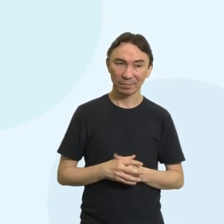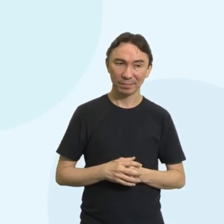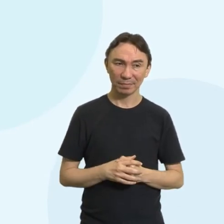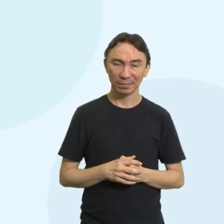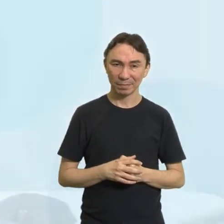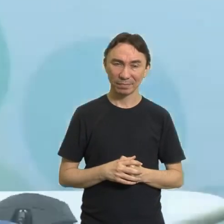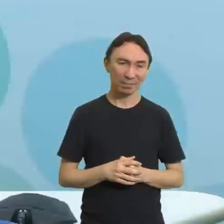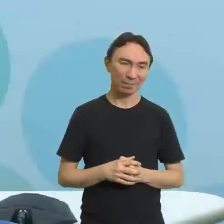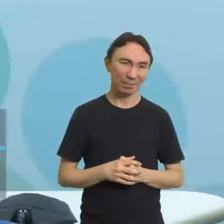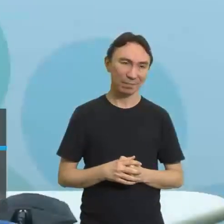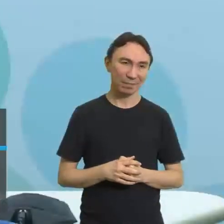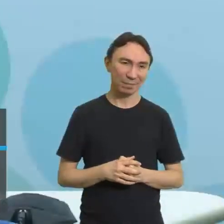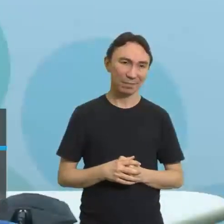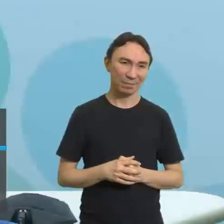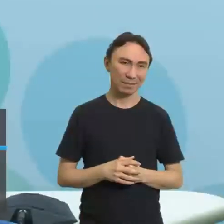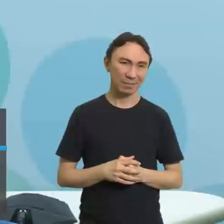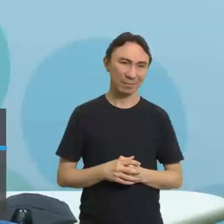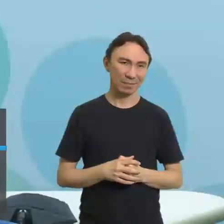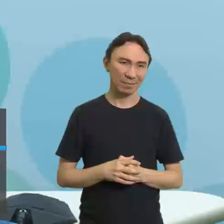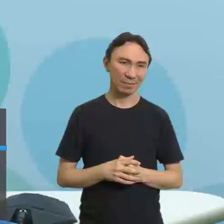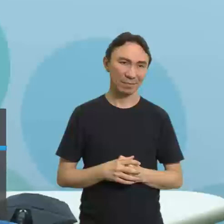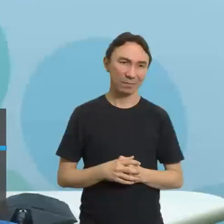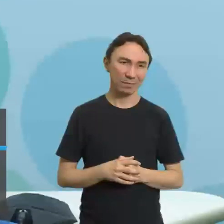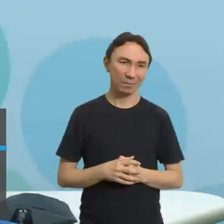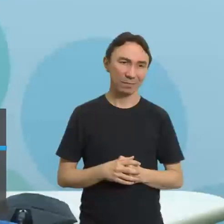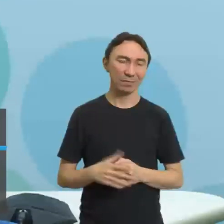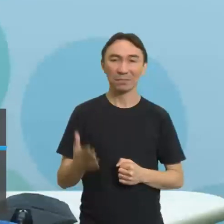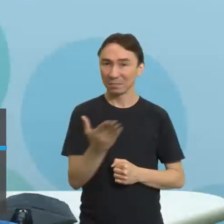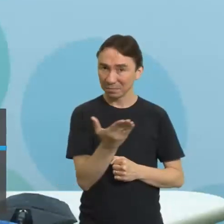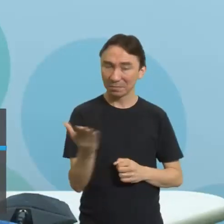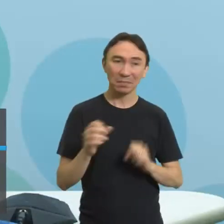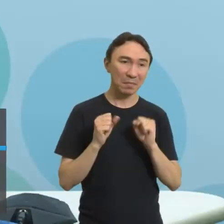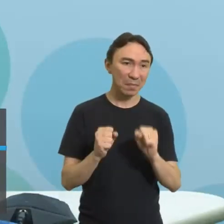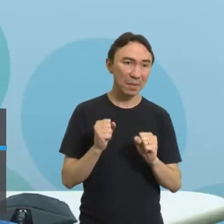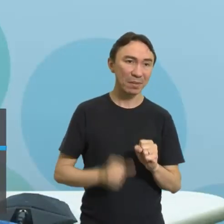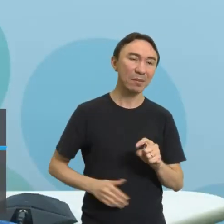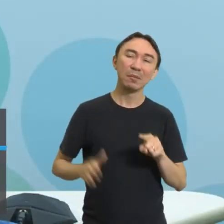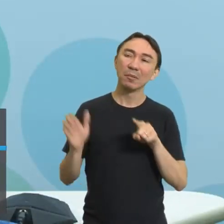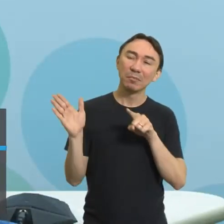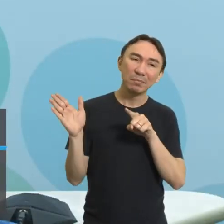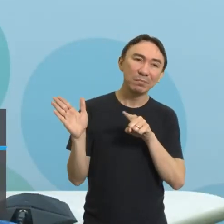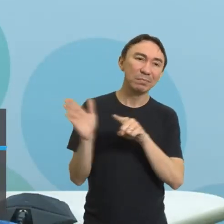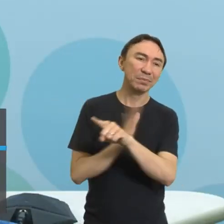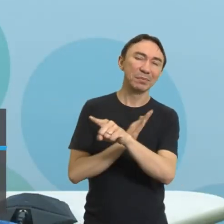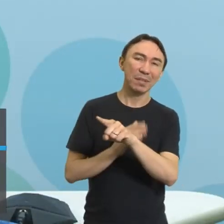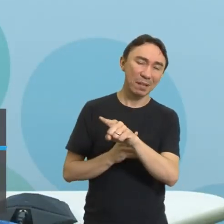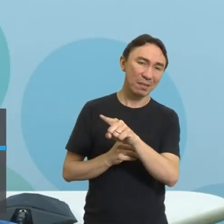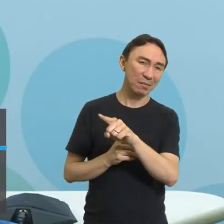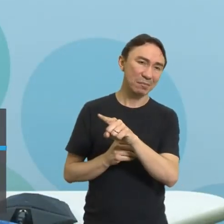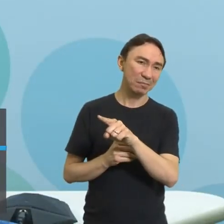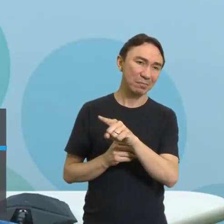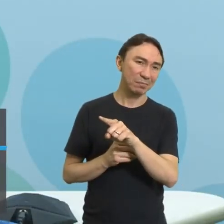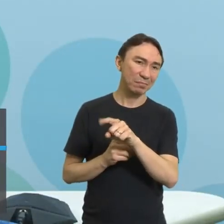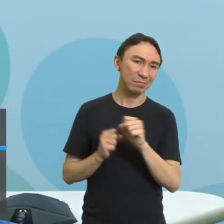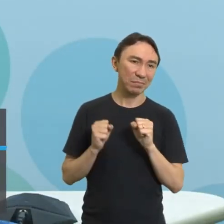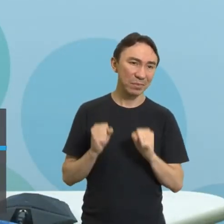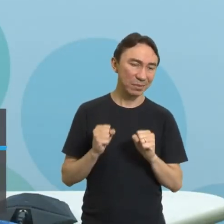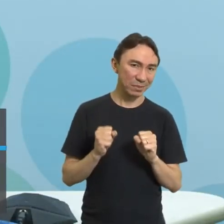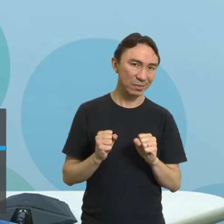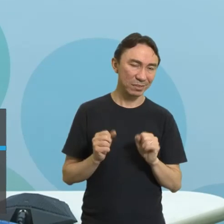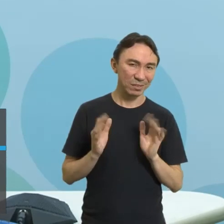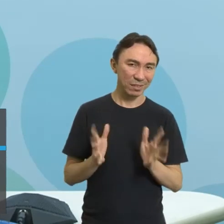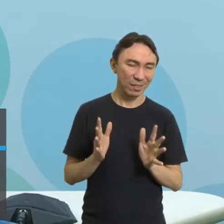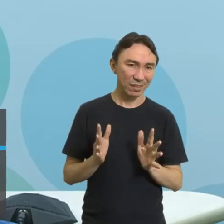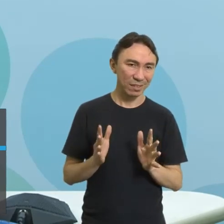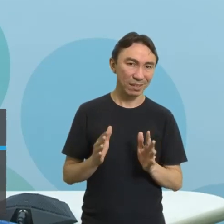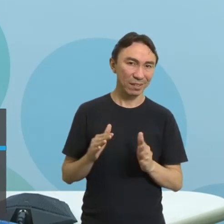vocês podem fazer perguntas do tipo, né? Já que a gente chegou ao fim,